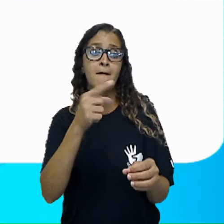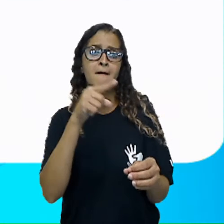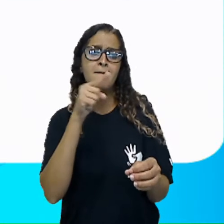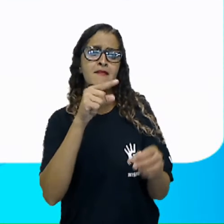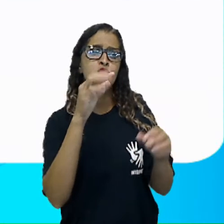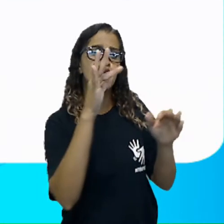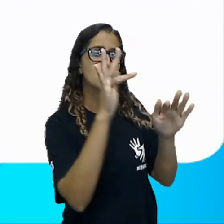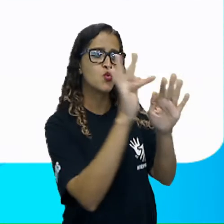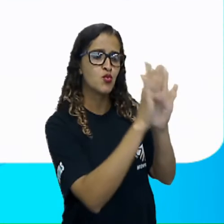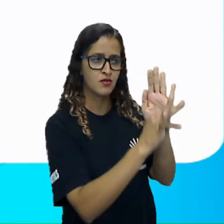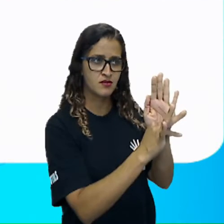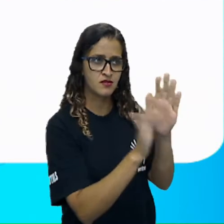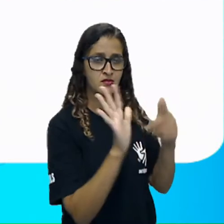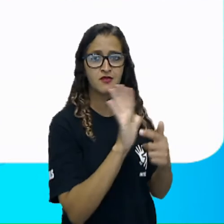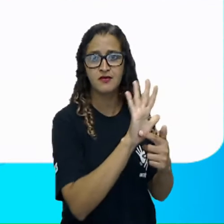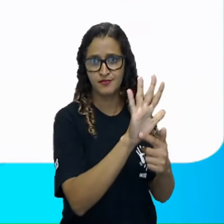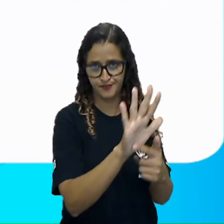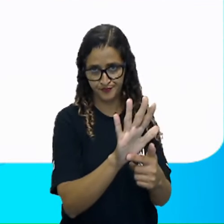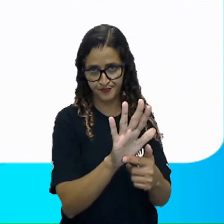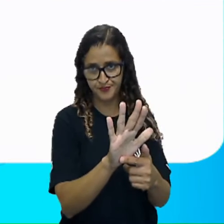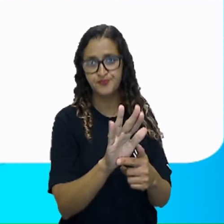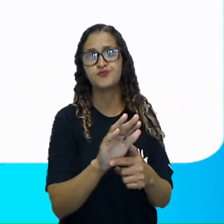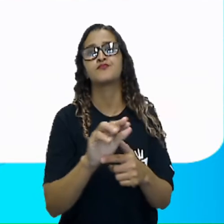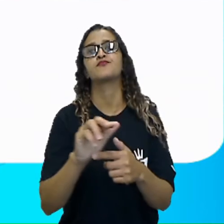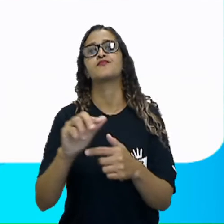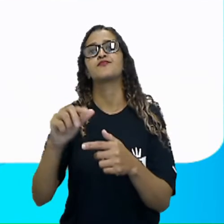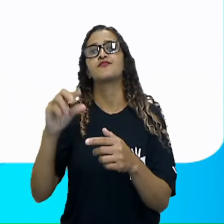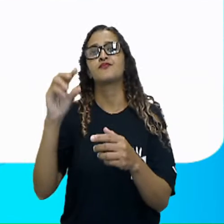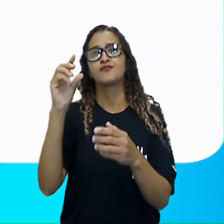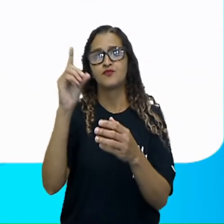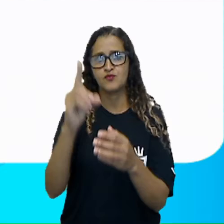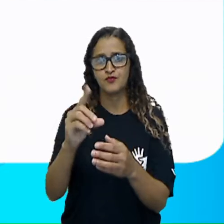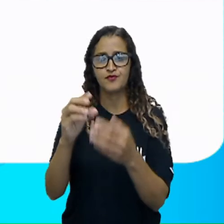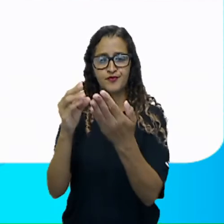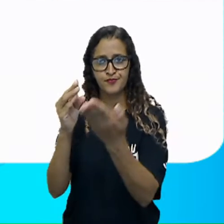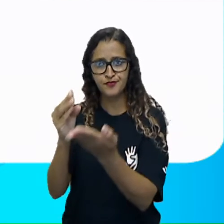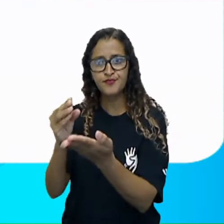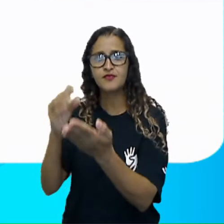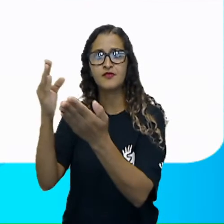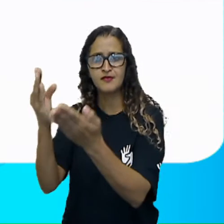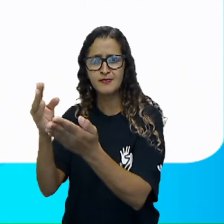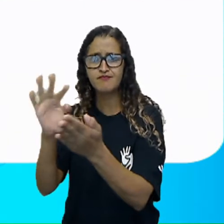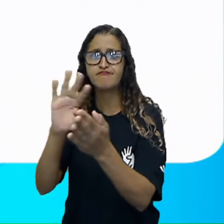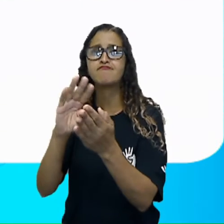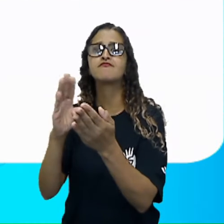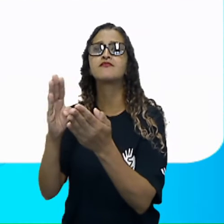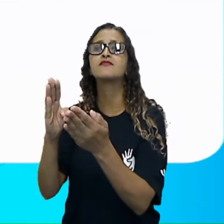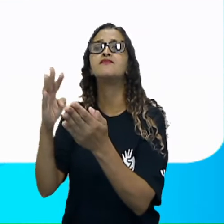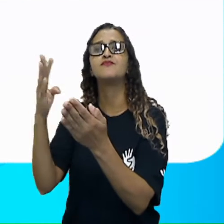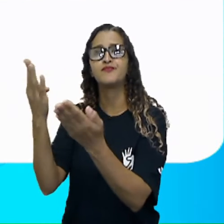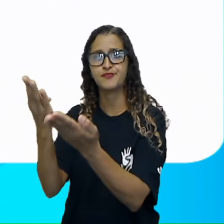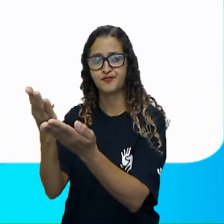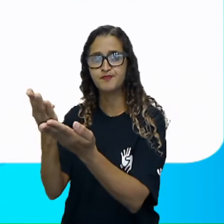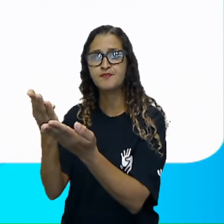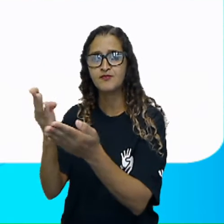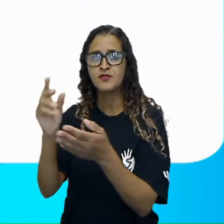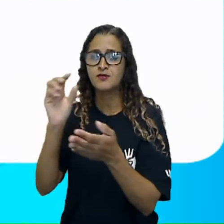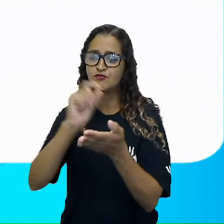aparecem lá no texto, que são 2, 7, 3 e a palavra